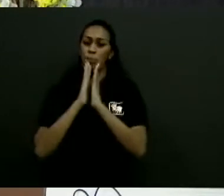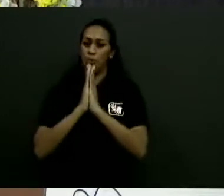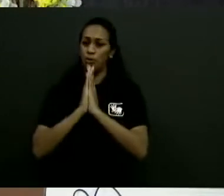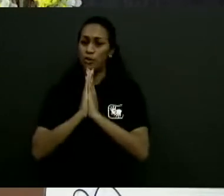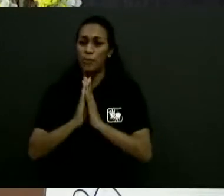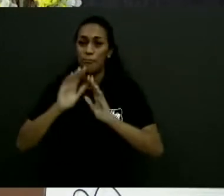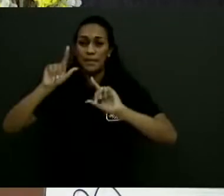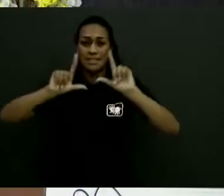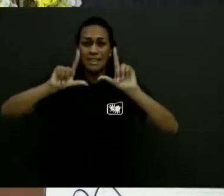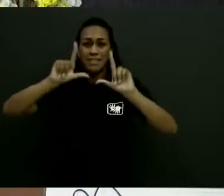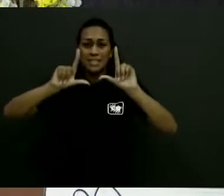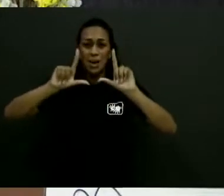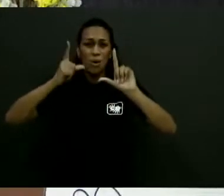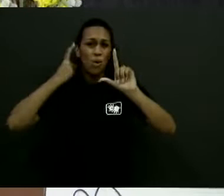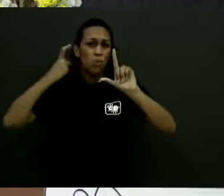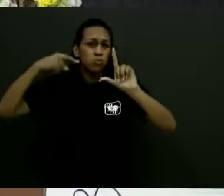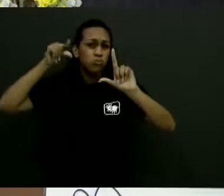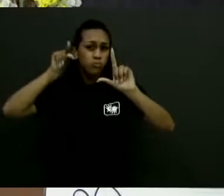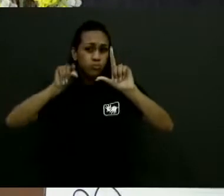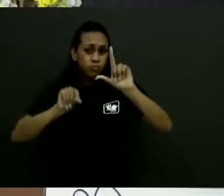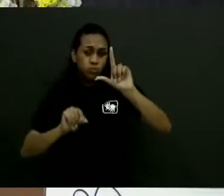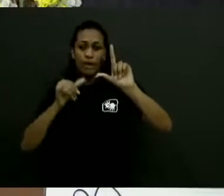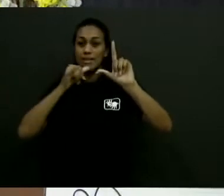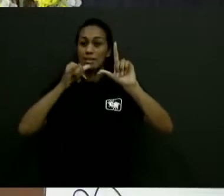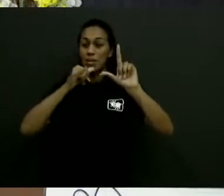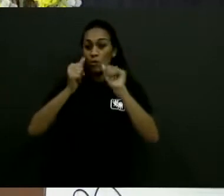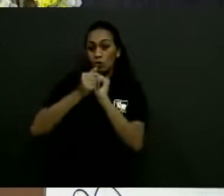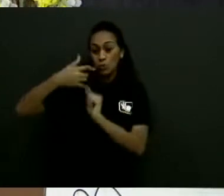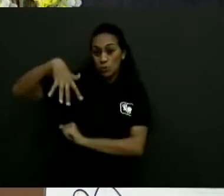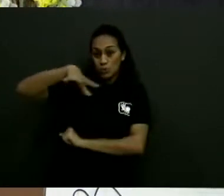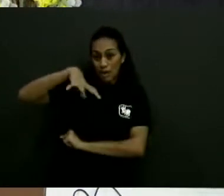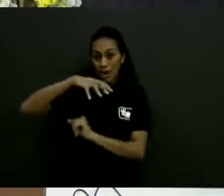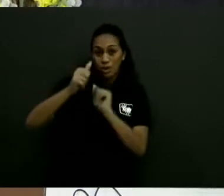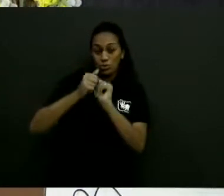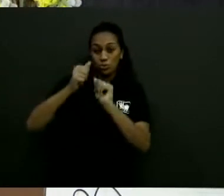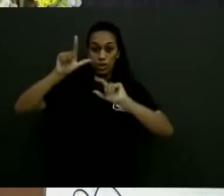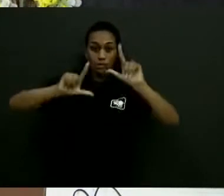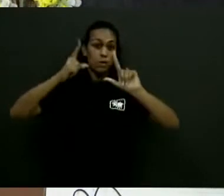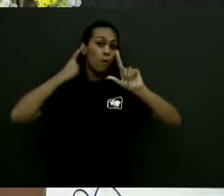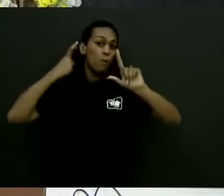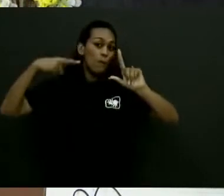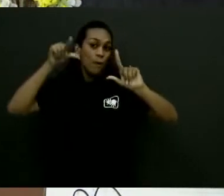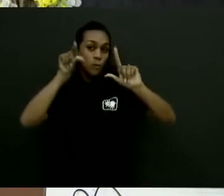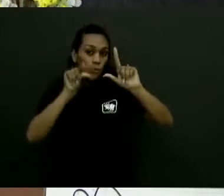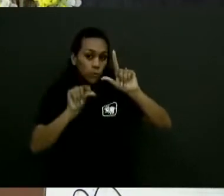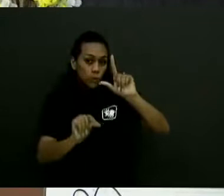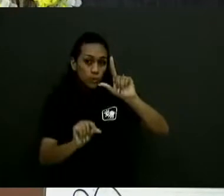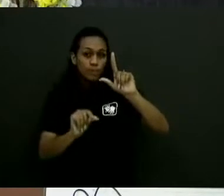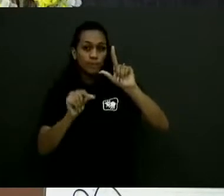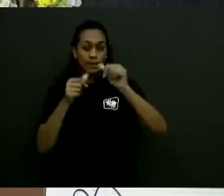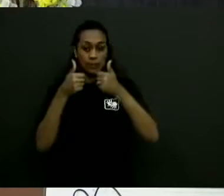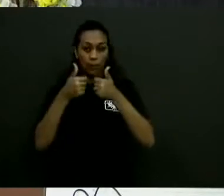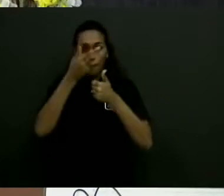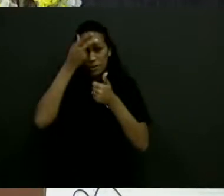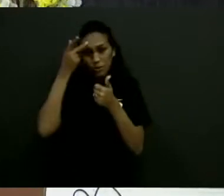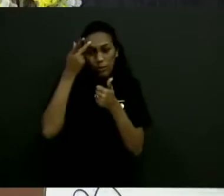sua televisão um pouquinho baixinha, se você estiver na sala, junto comigo aqui no Zoom, ok? Aqueles que estão na